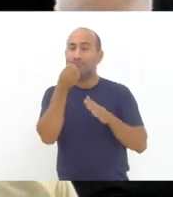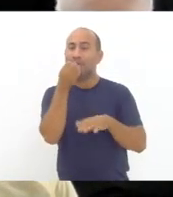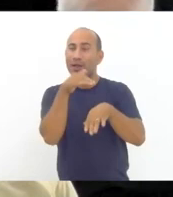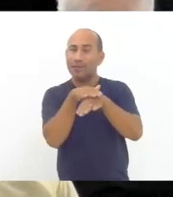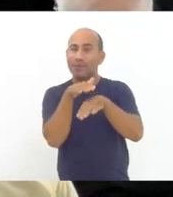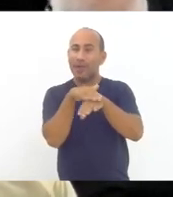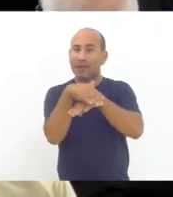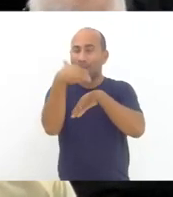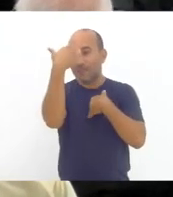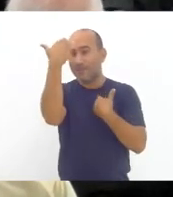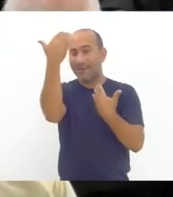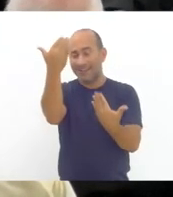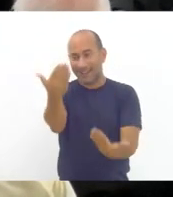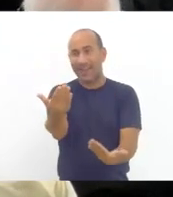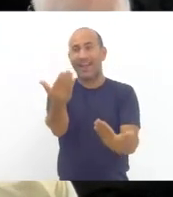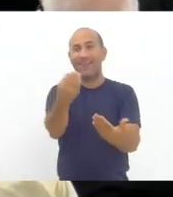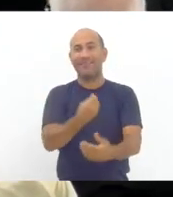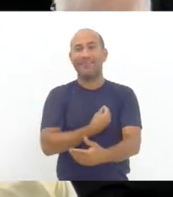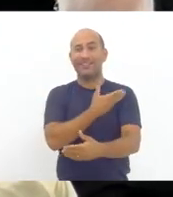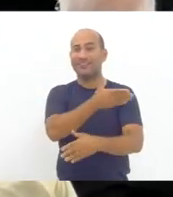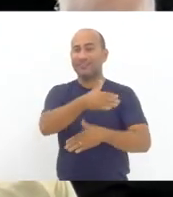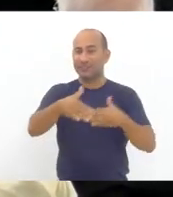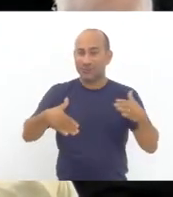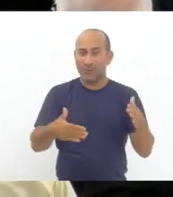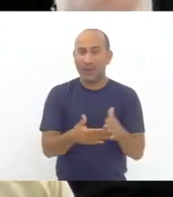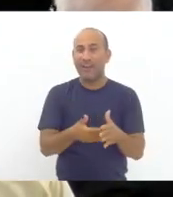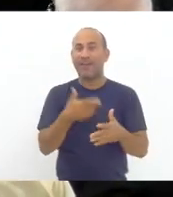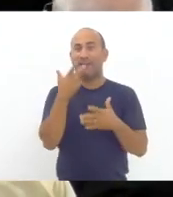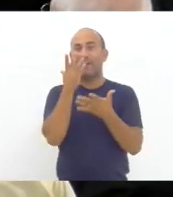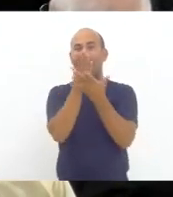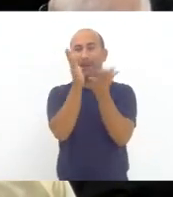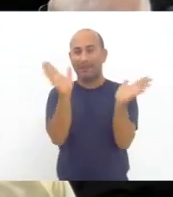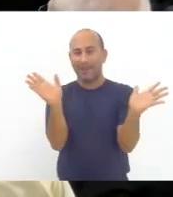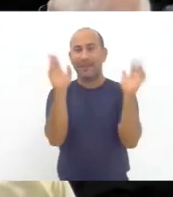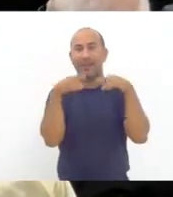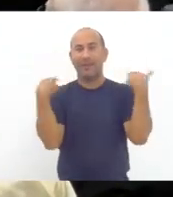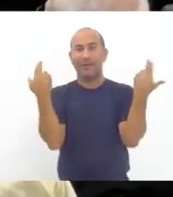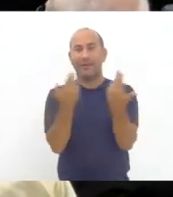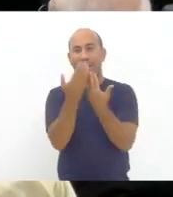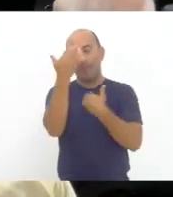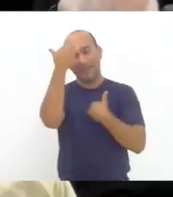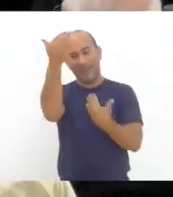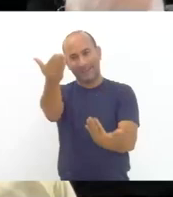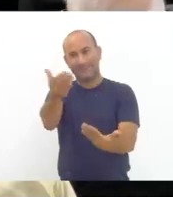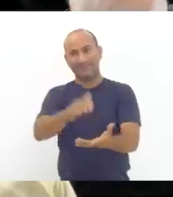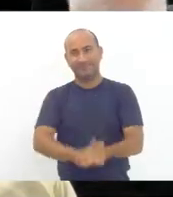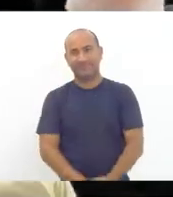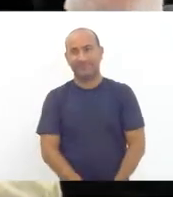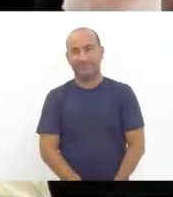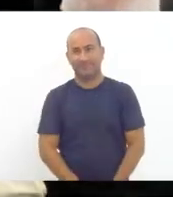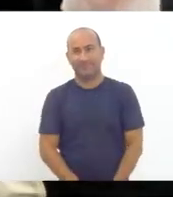boa noite obrigada presença de todas e todos declarem encerrar dessa sessão Muito obrigado